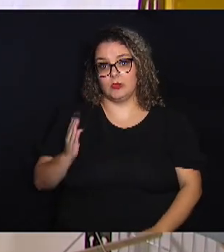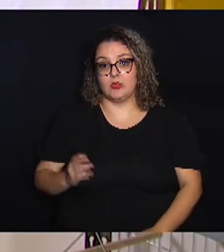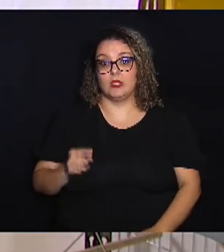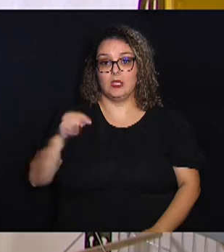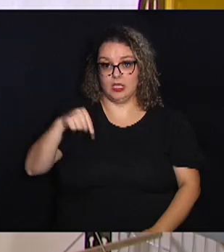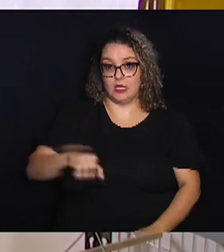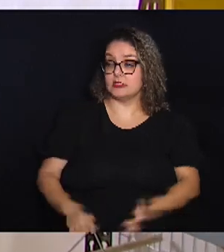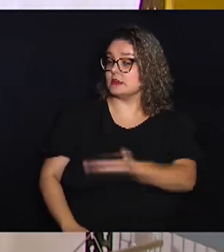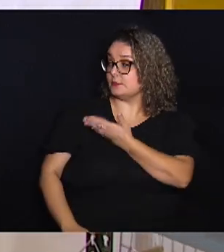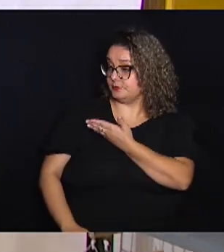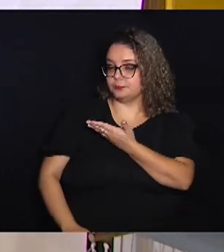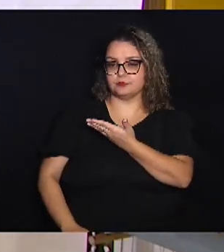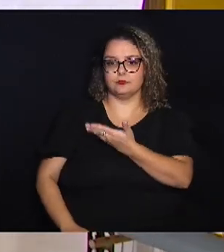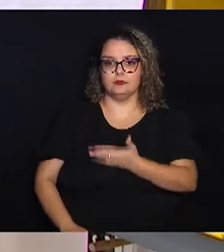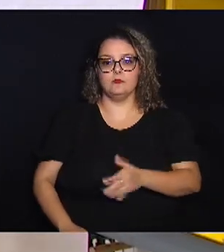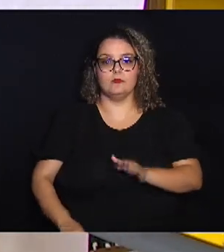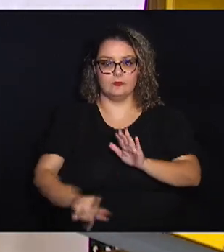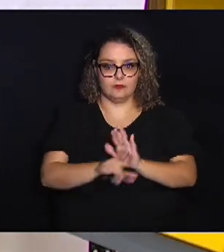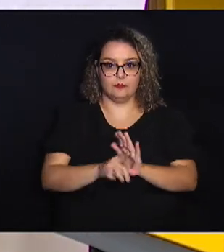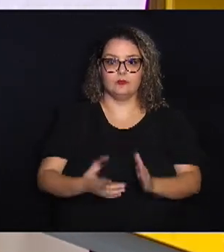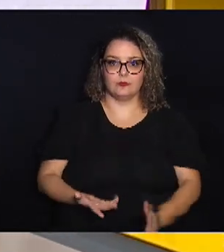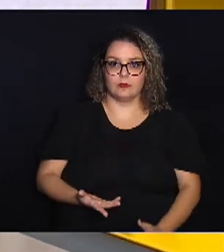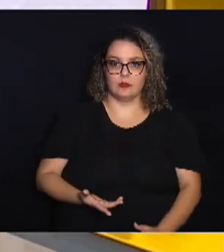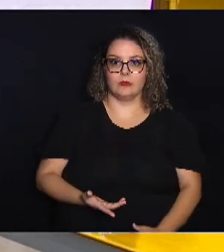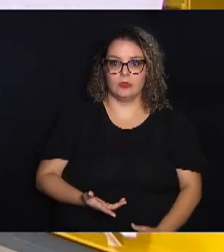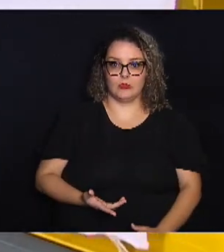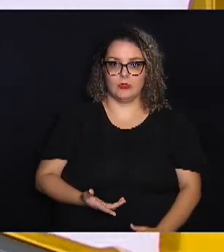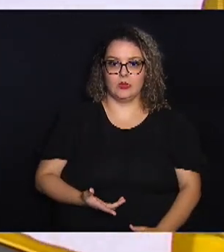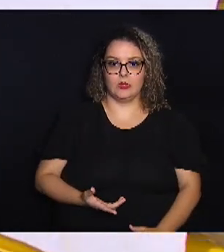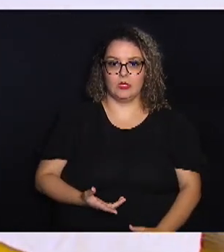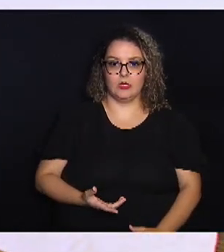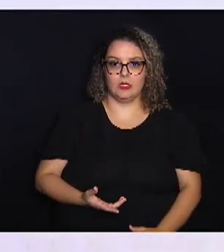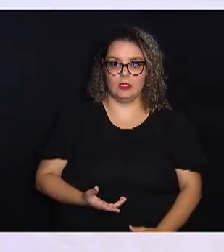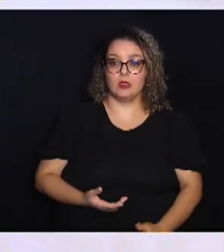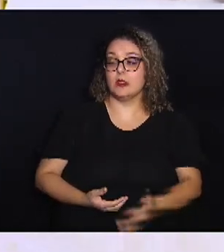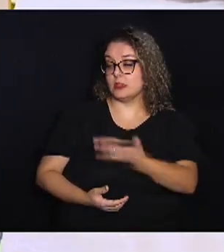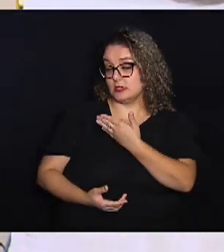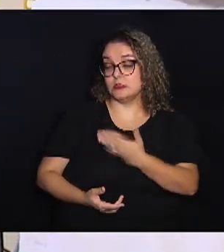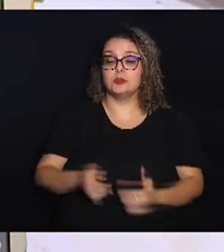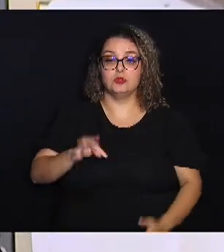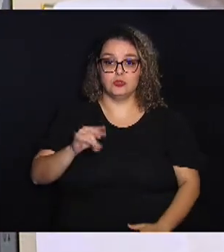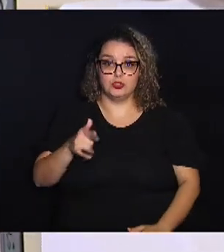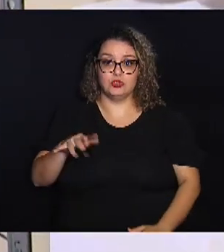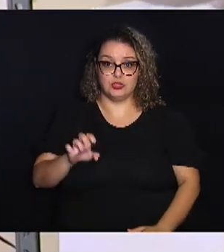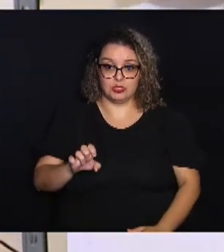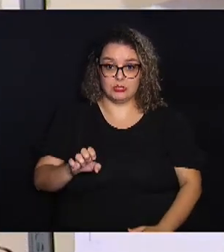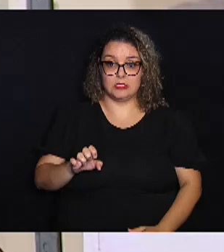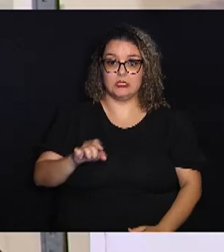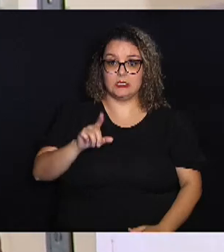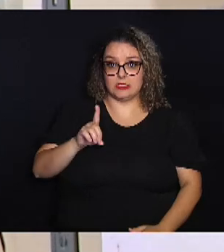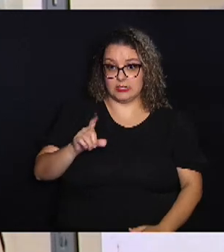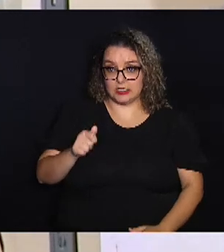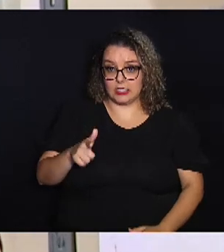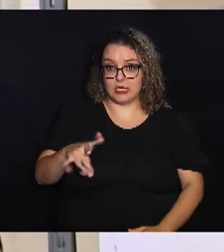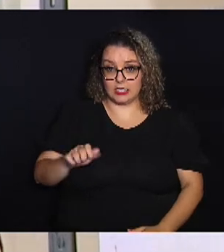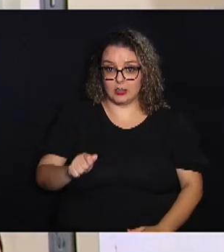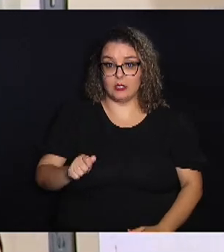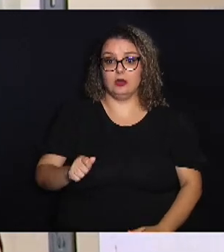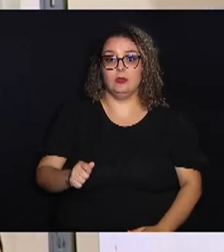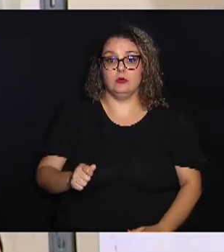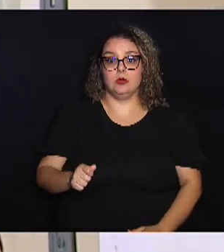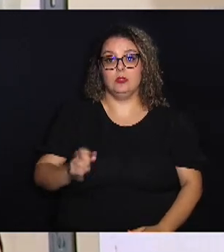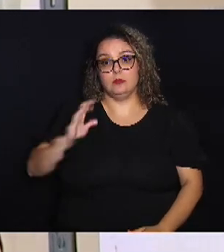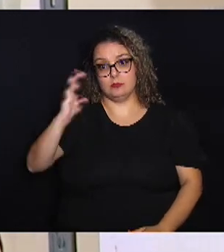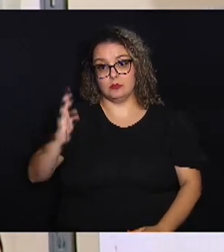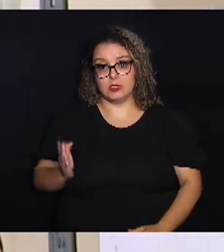essa. Legalmente a gente só consegue ter esse mimosinho aqui, que é o tigre d'água brasileiro, né? Então, Trachemis dorbini.